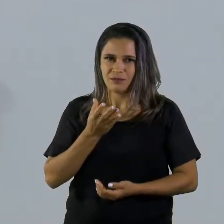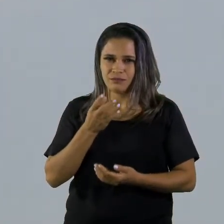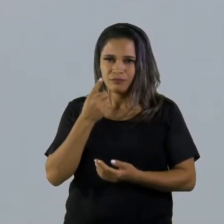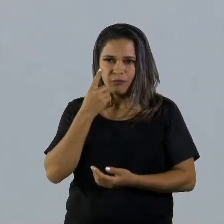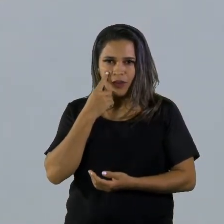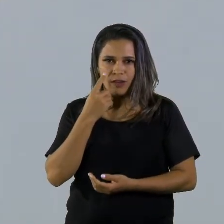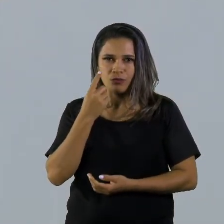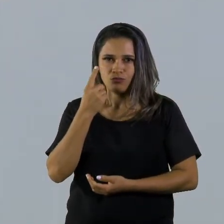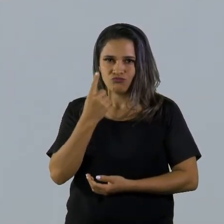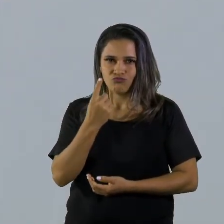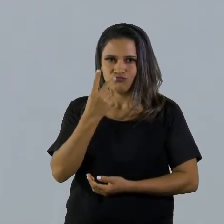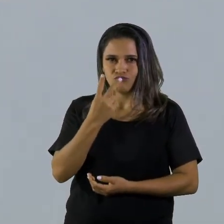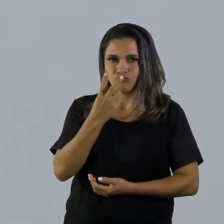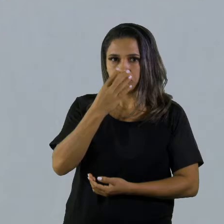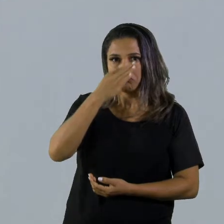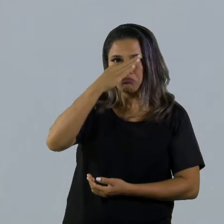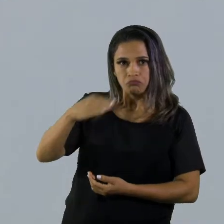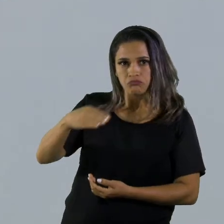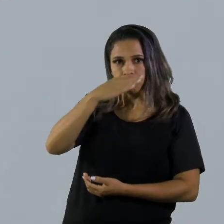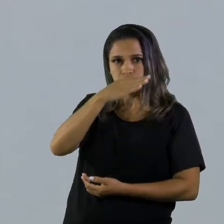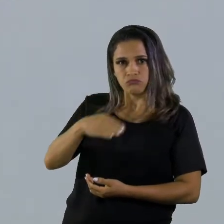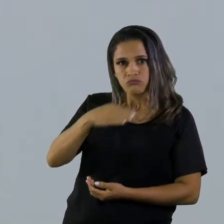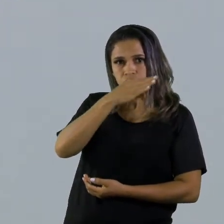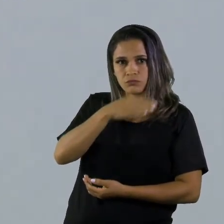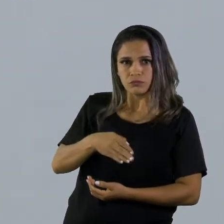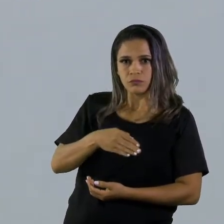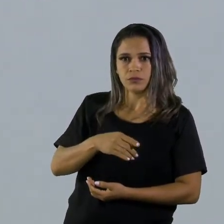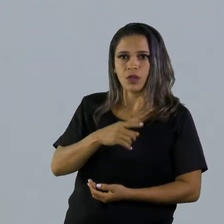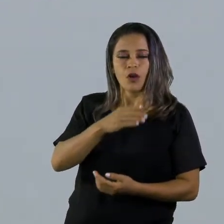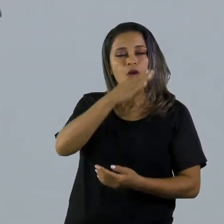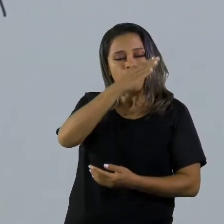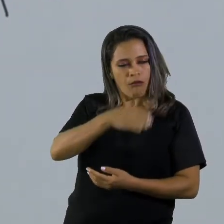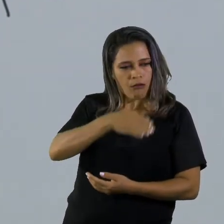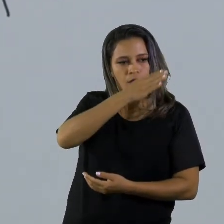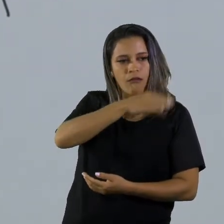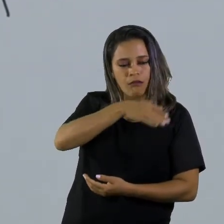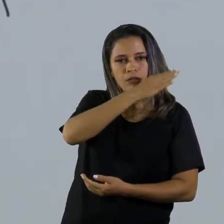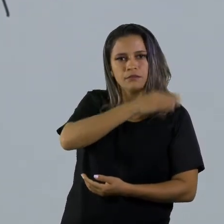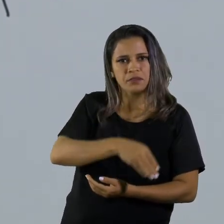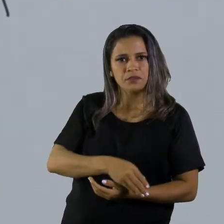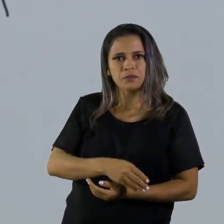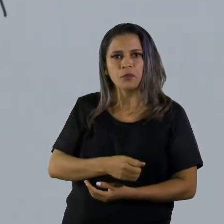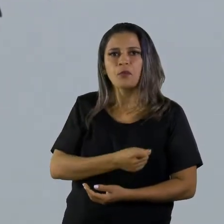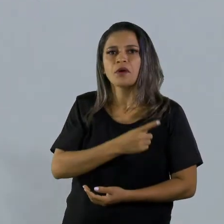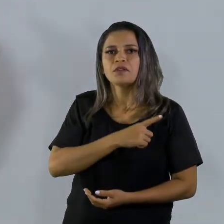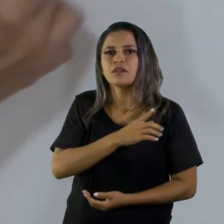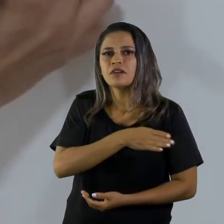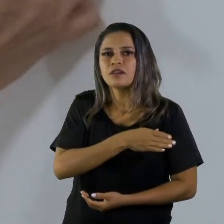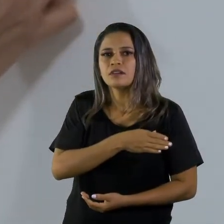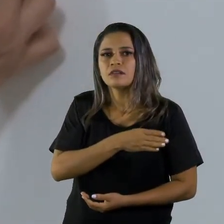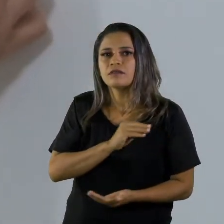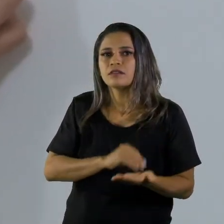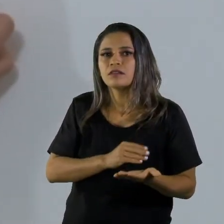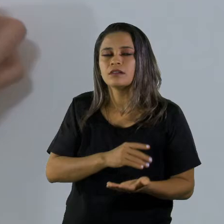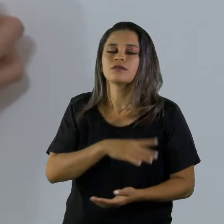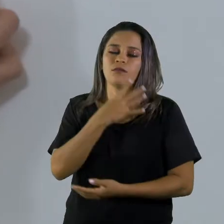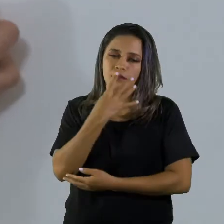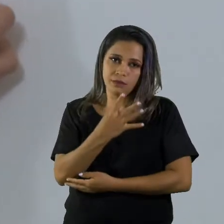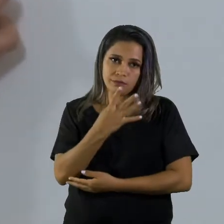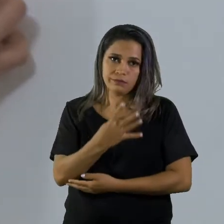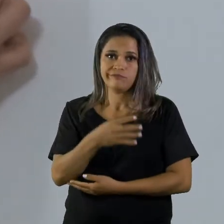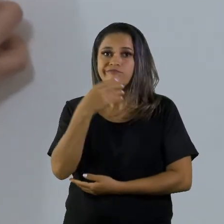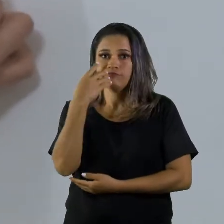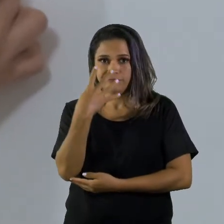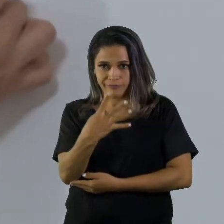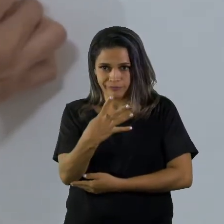1, 2, 3, vou cortar aqui também. 1, 2, 3, sobrou quanto? 4, não é? Então,